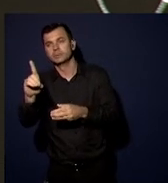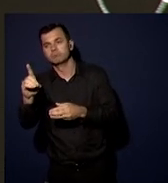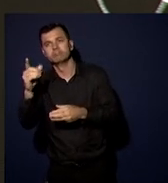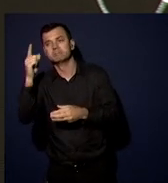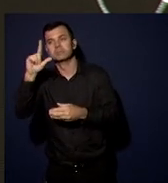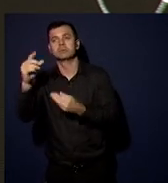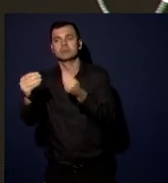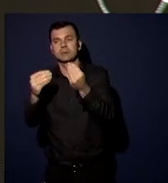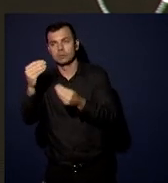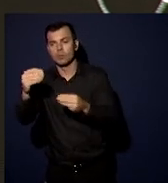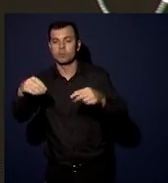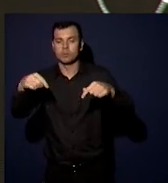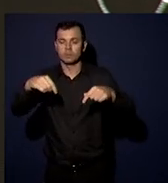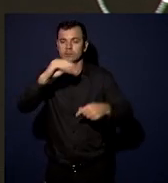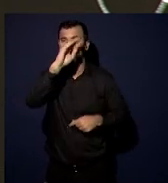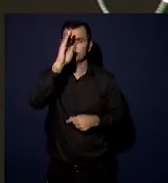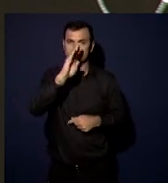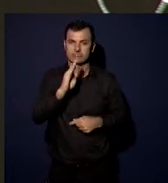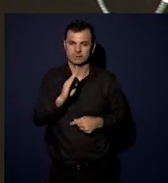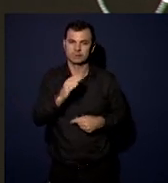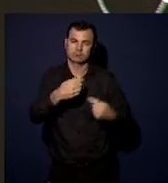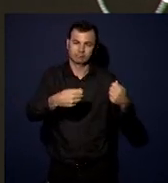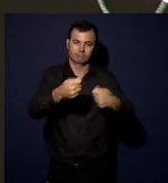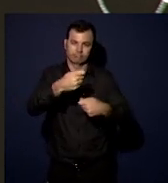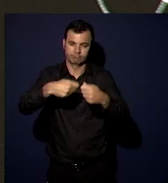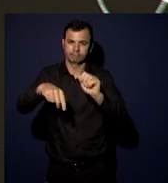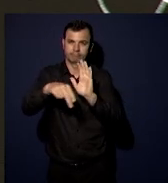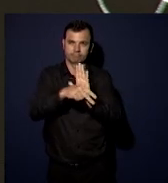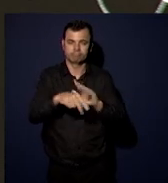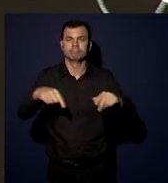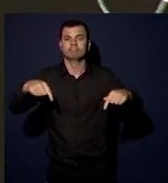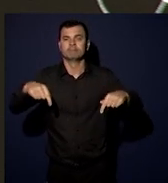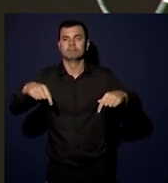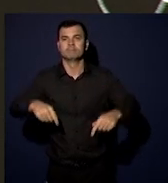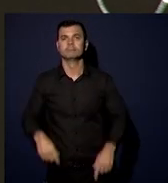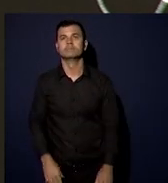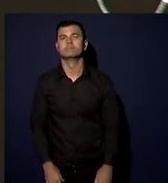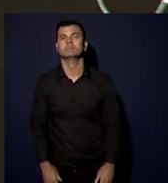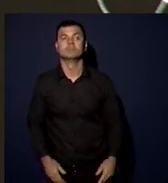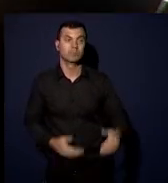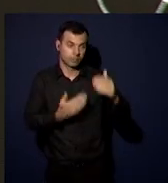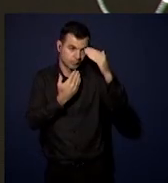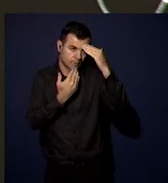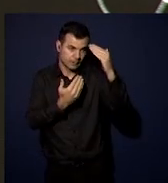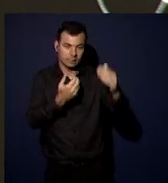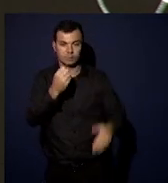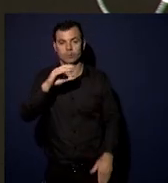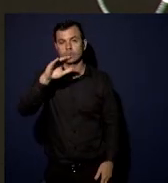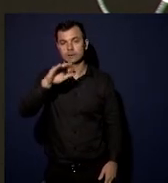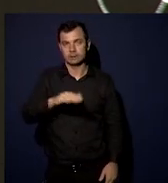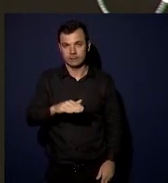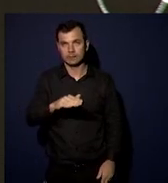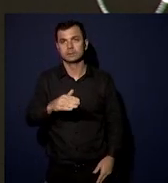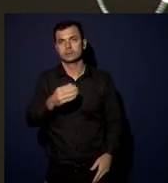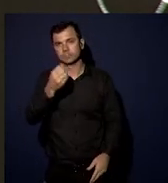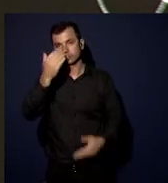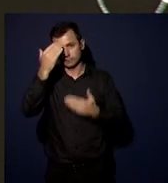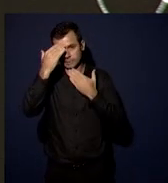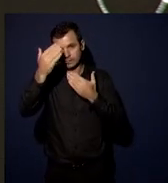implementado no Brasil dada as características do mercado brasileiro obrigado boa tarde obrigado pelo convite